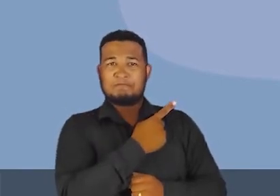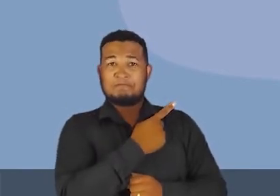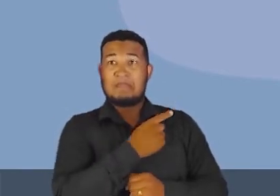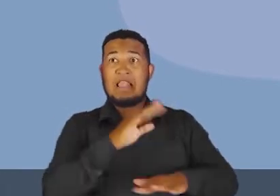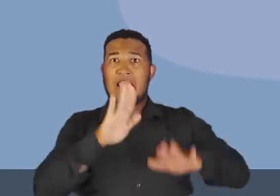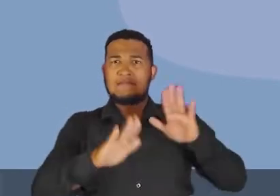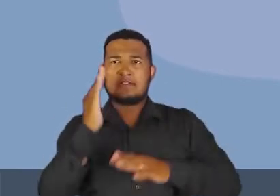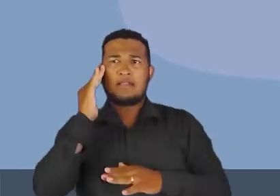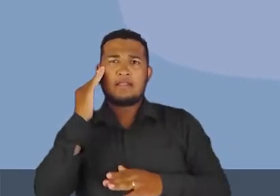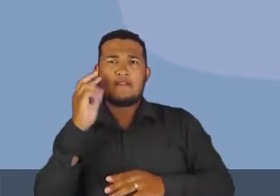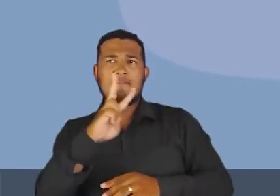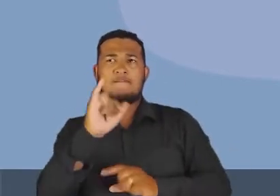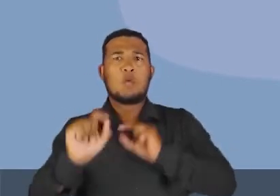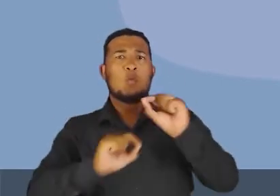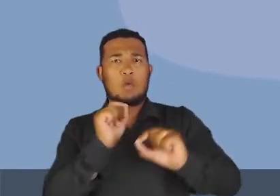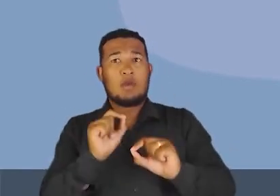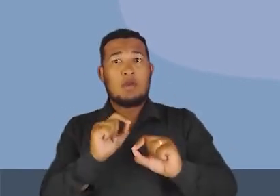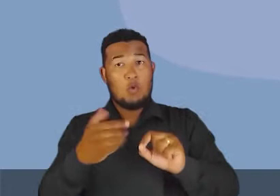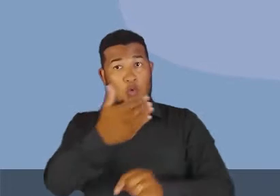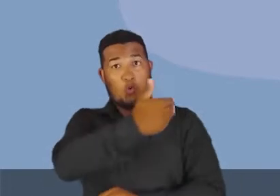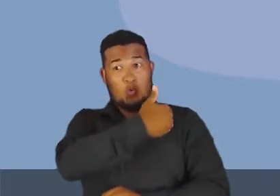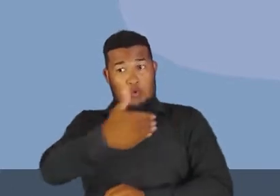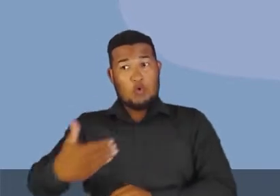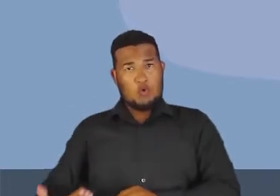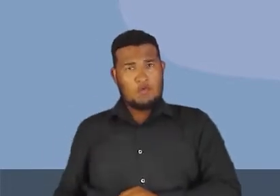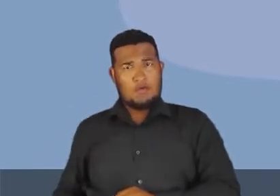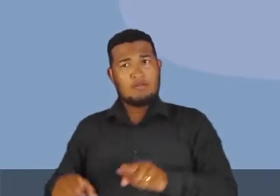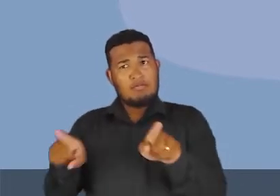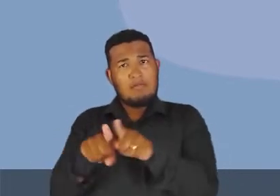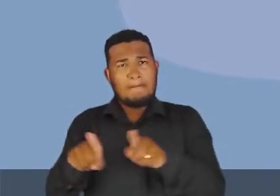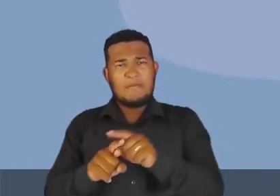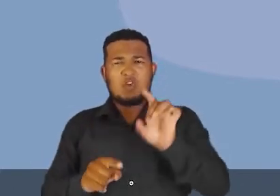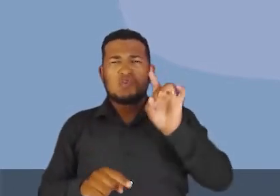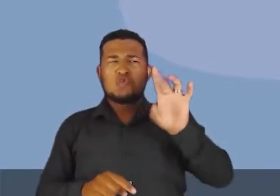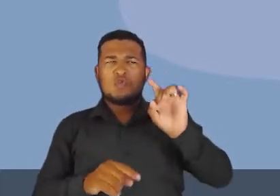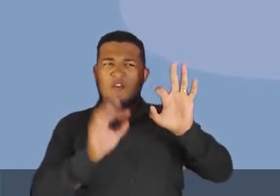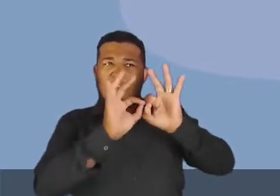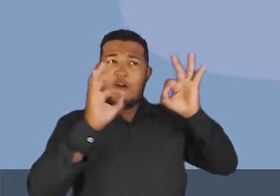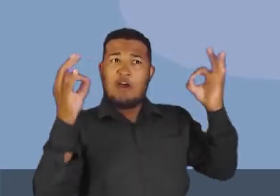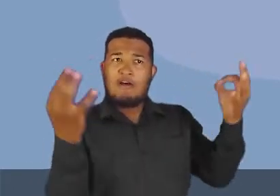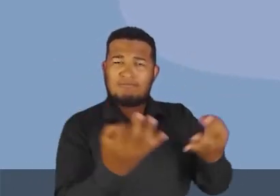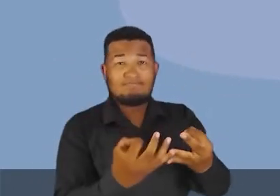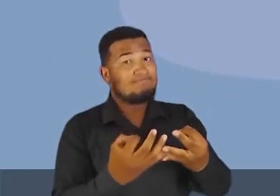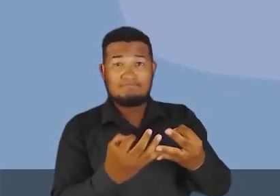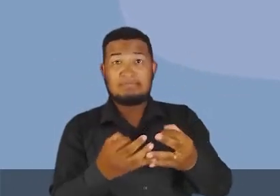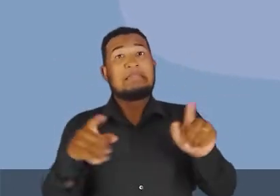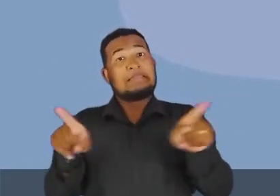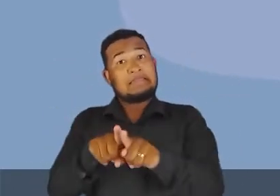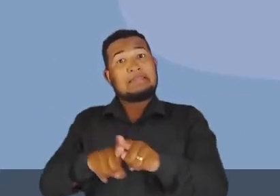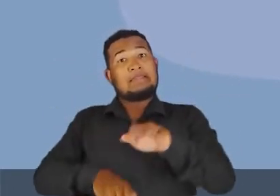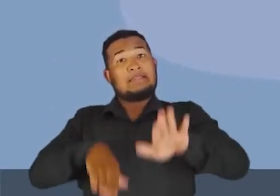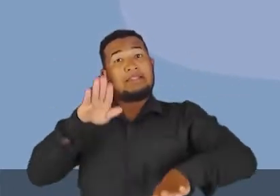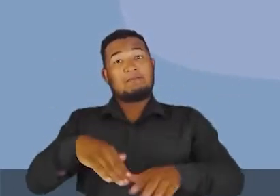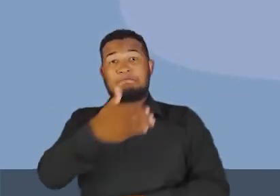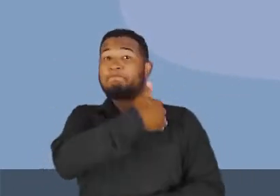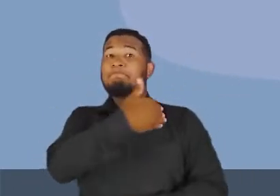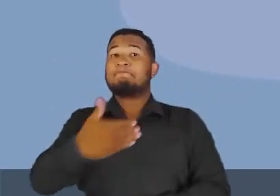que o Estado, inclusive, não apenas as grandes famílias, mas às vezes o próprio